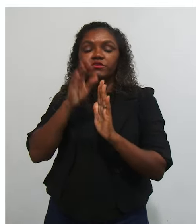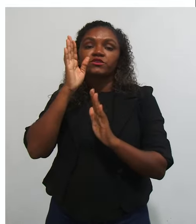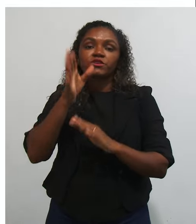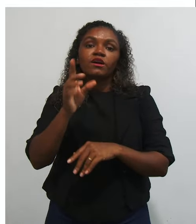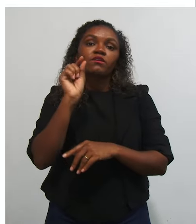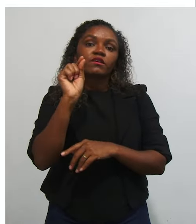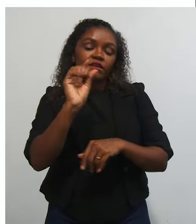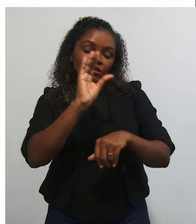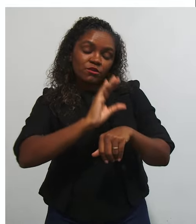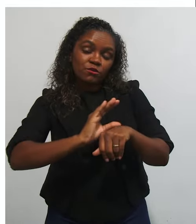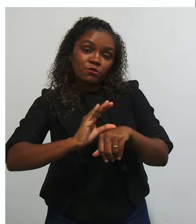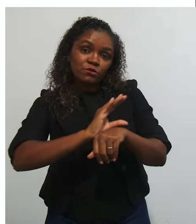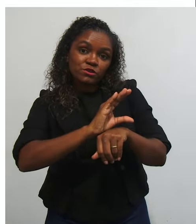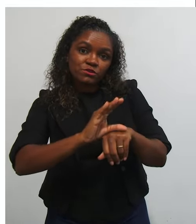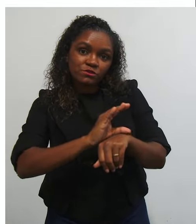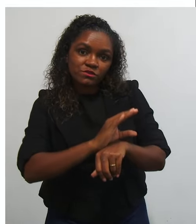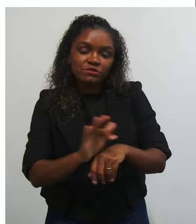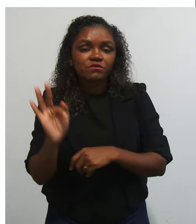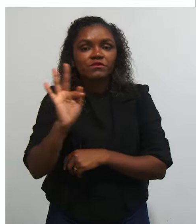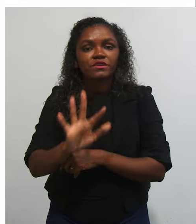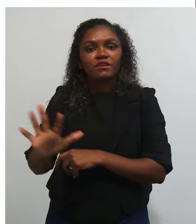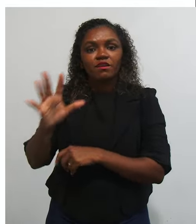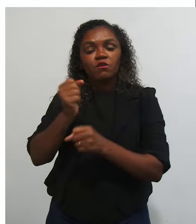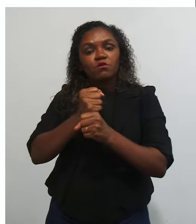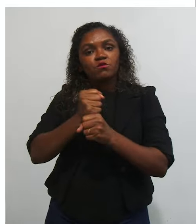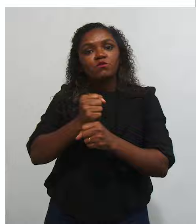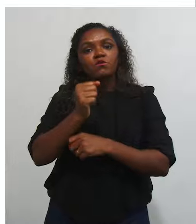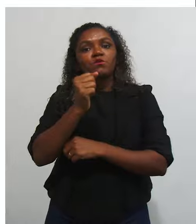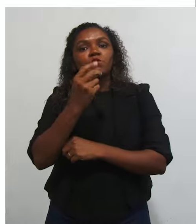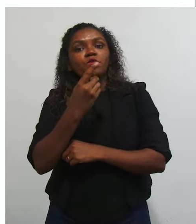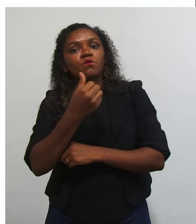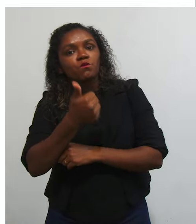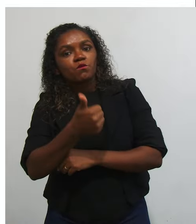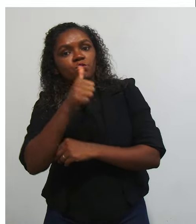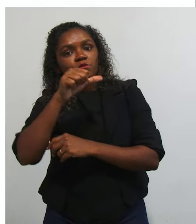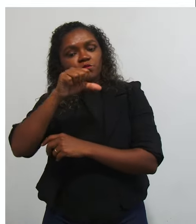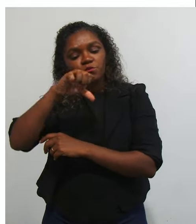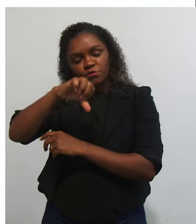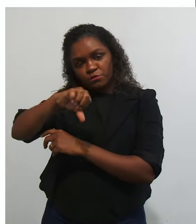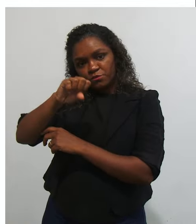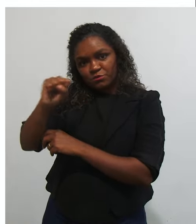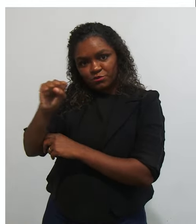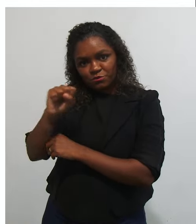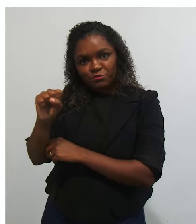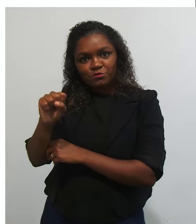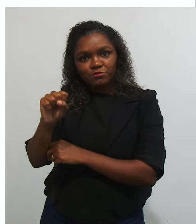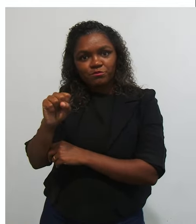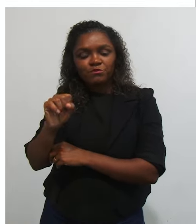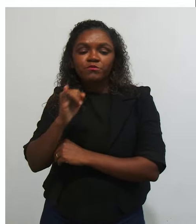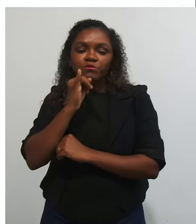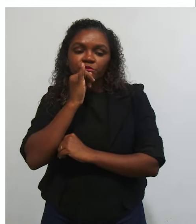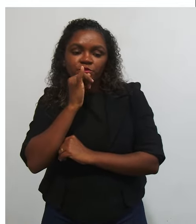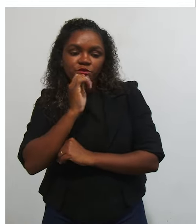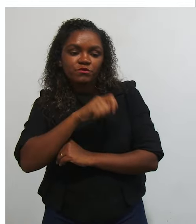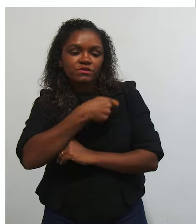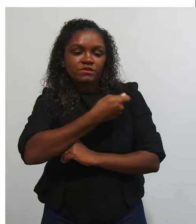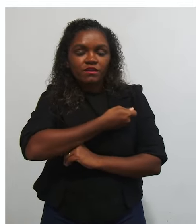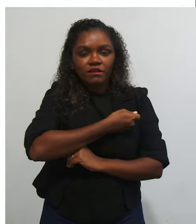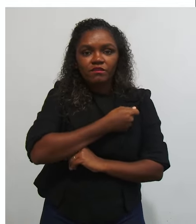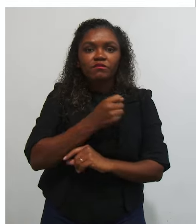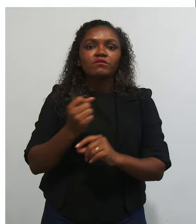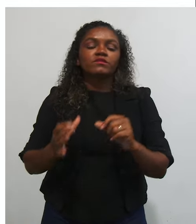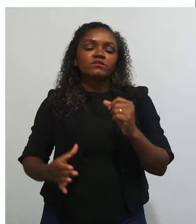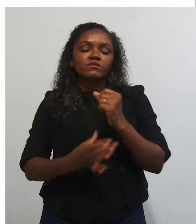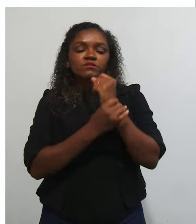Na Constituição Federal de 88, que essa classificação classifica o orçamento como fiscal e